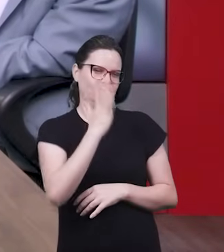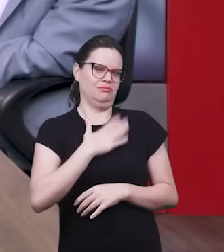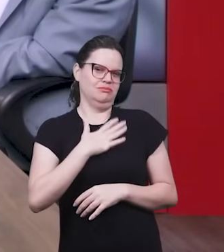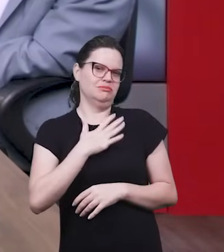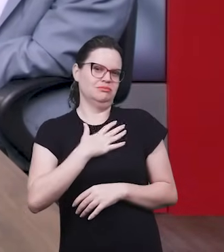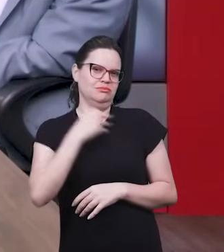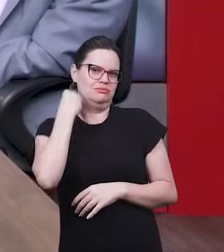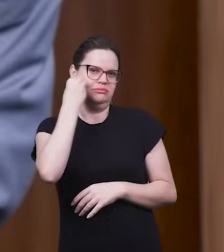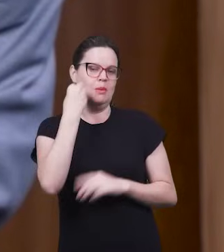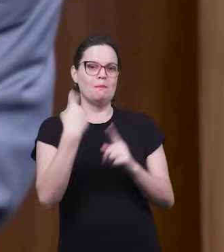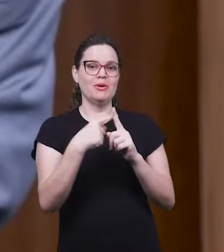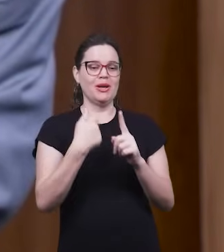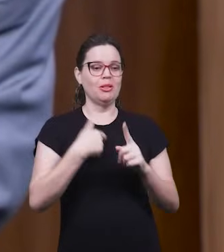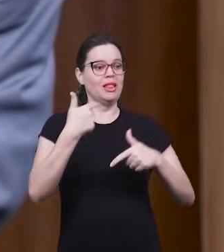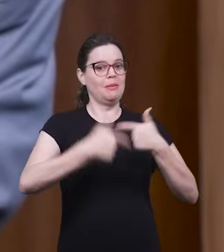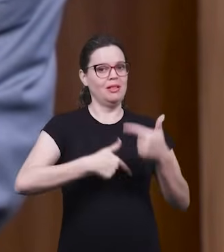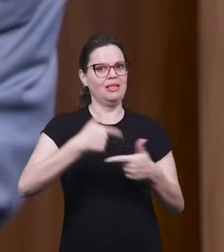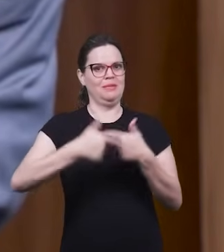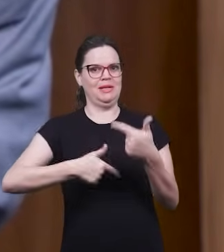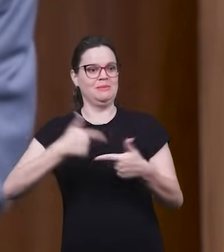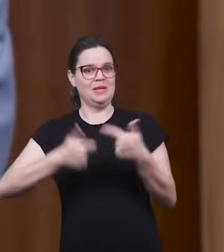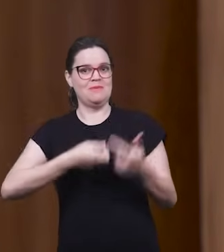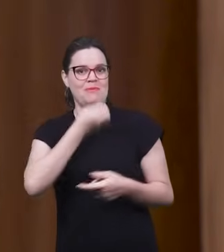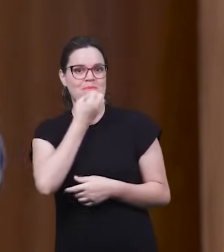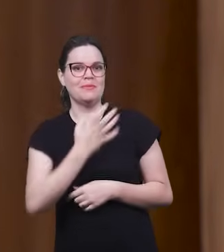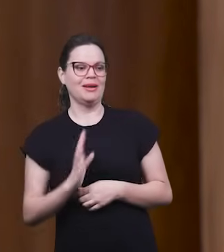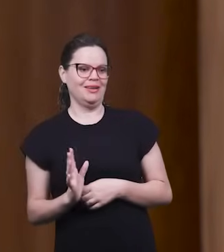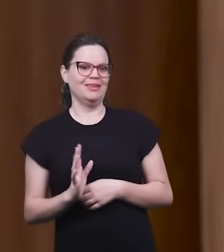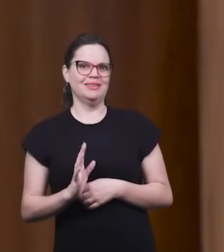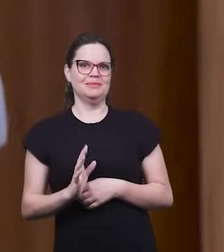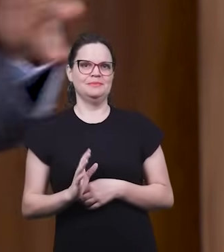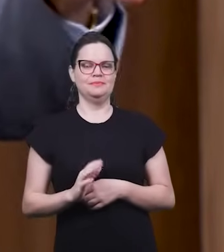porque eu trabalhava muito. Então, eu às vezes estava